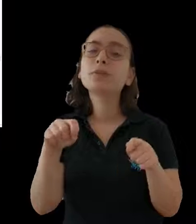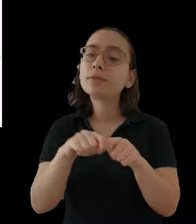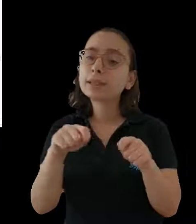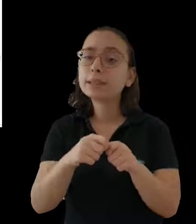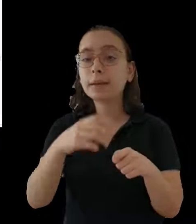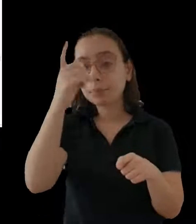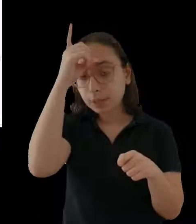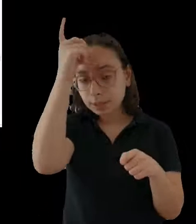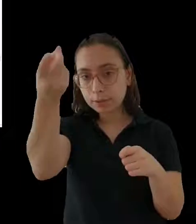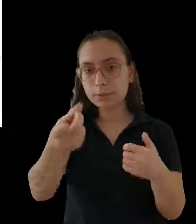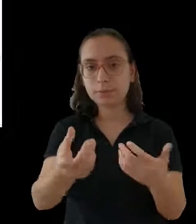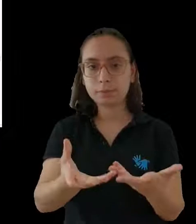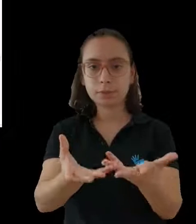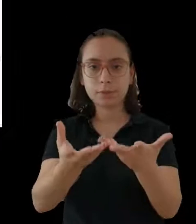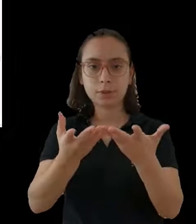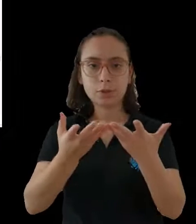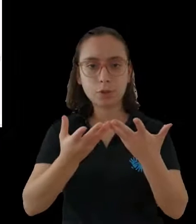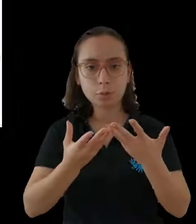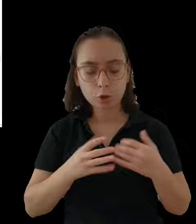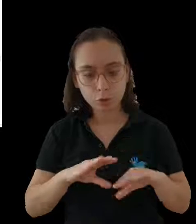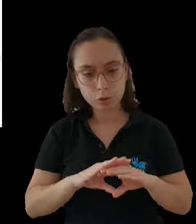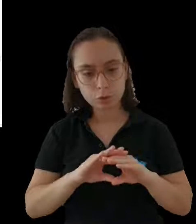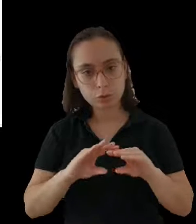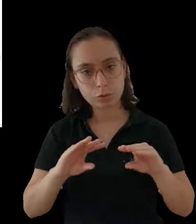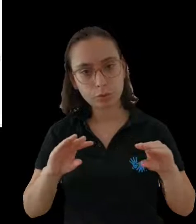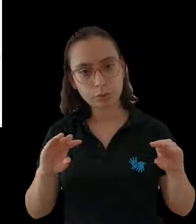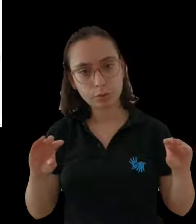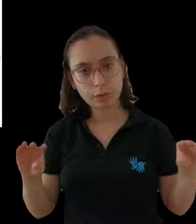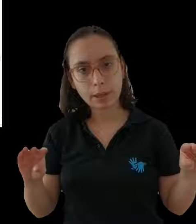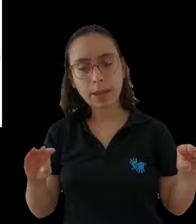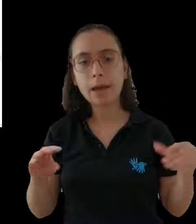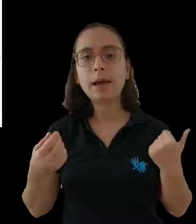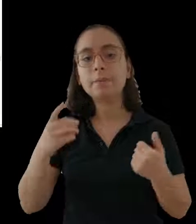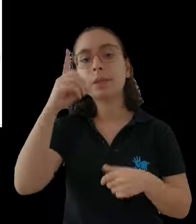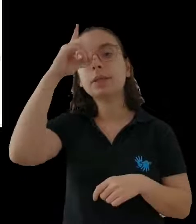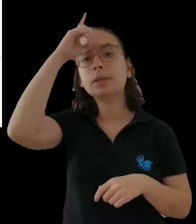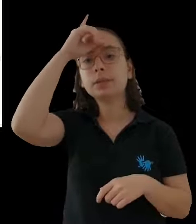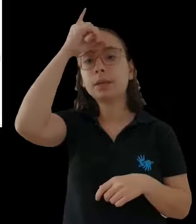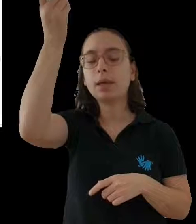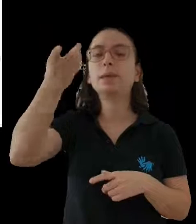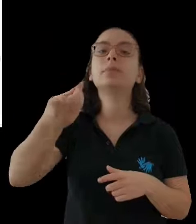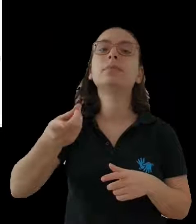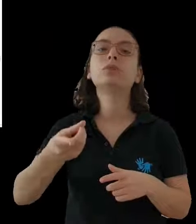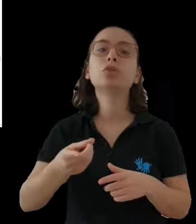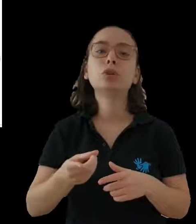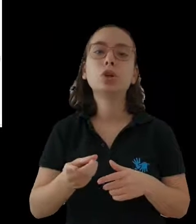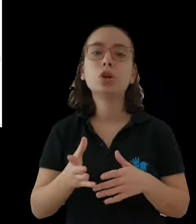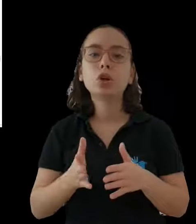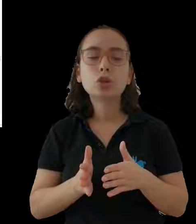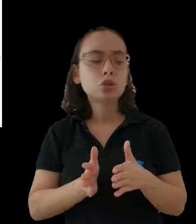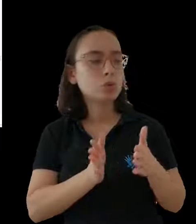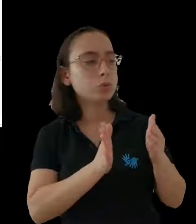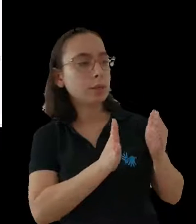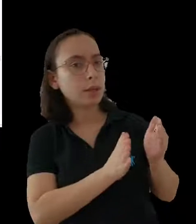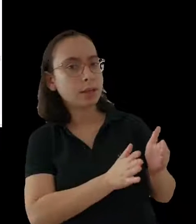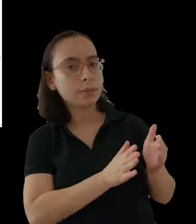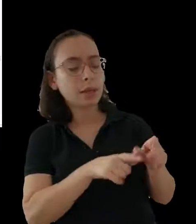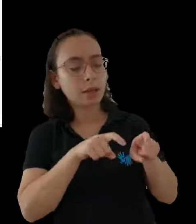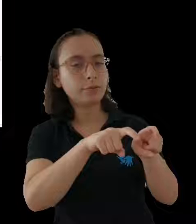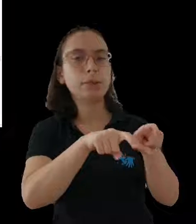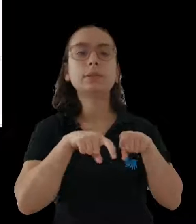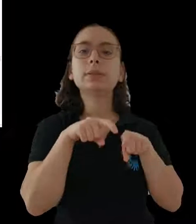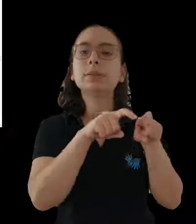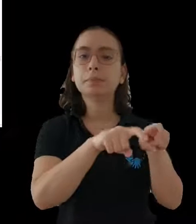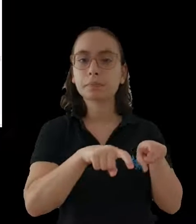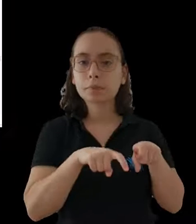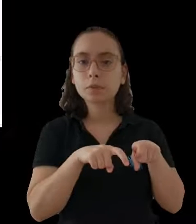minha ideia, né? Ela traz para a forma do tapete a minha ideia. Então a gente tem, de um lado, é